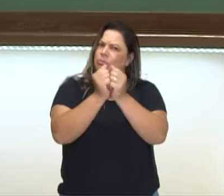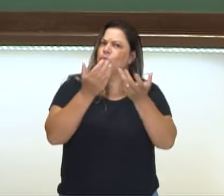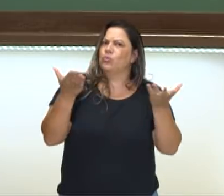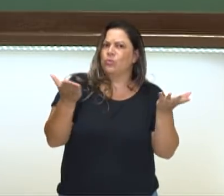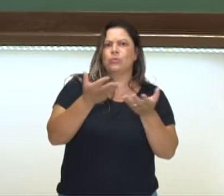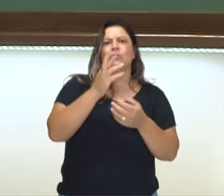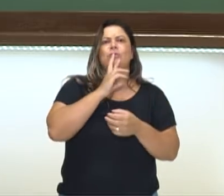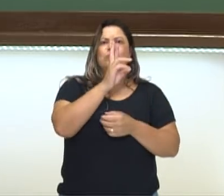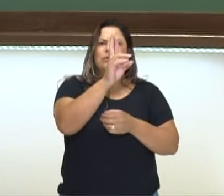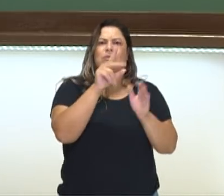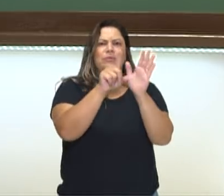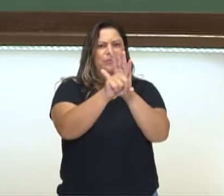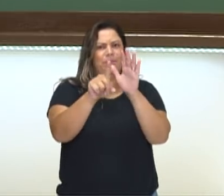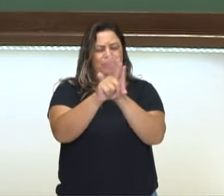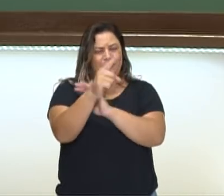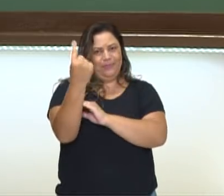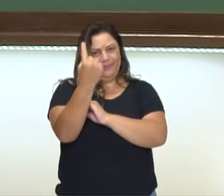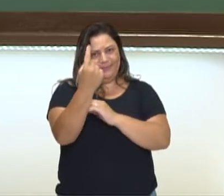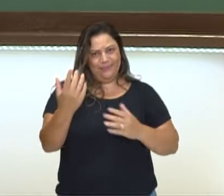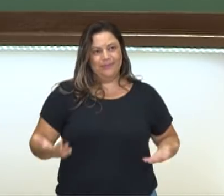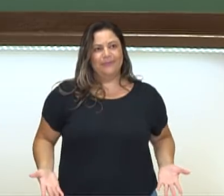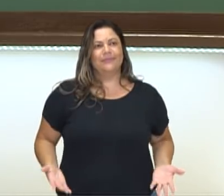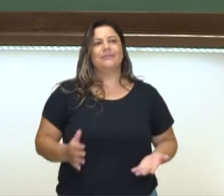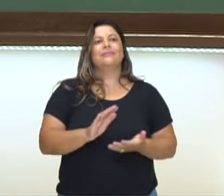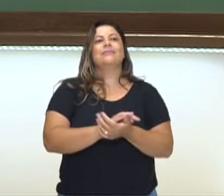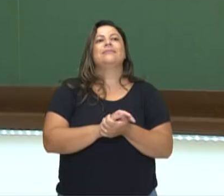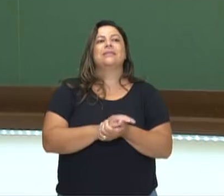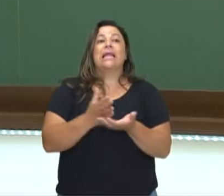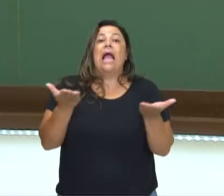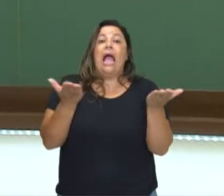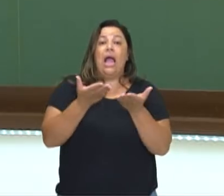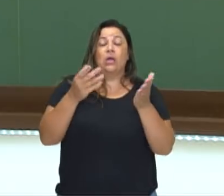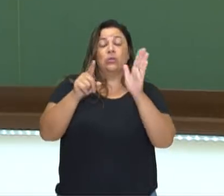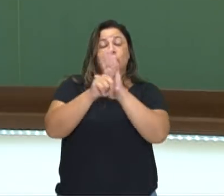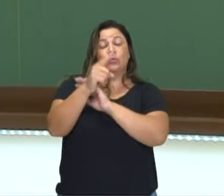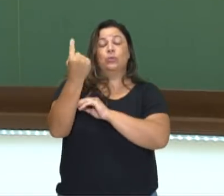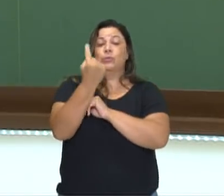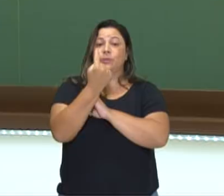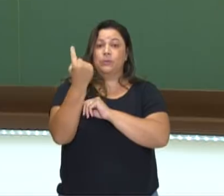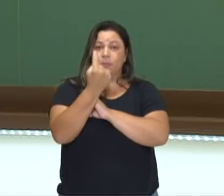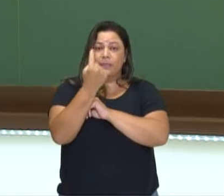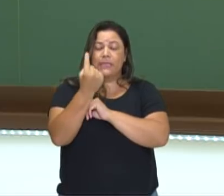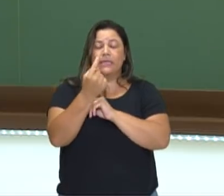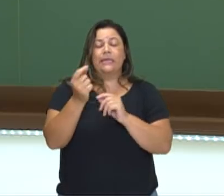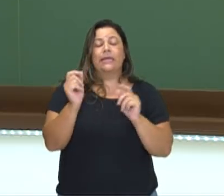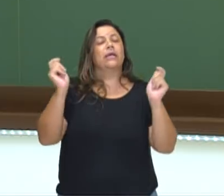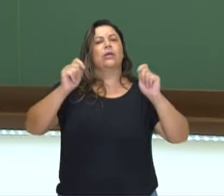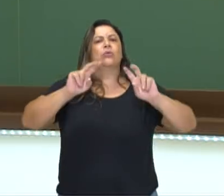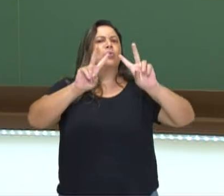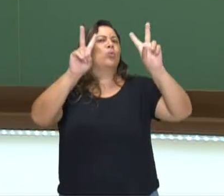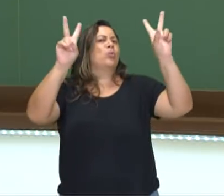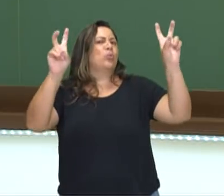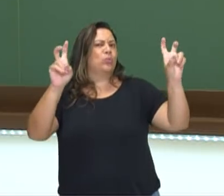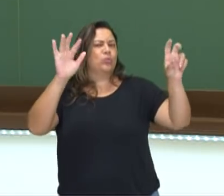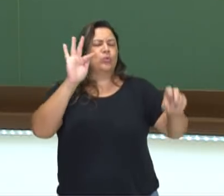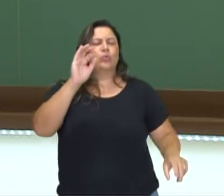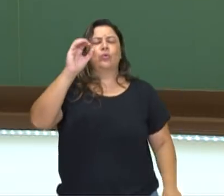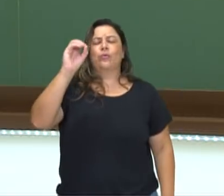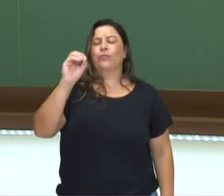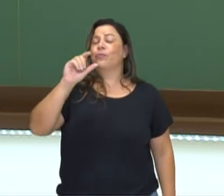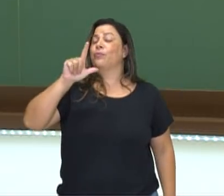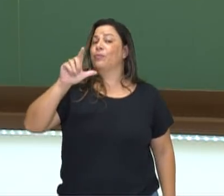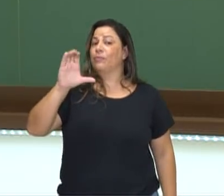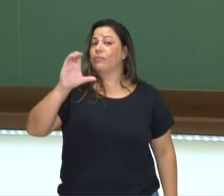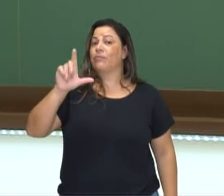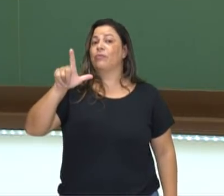primeiro quiz. E nesse primeiro quiz, tratando do folclore brasileiro. Sobre o folclore, podemos dizer